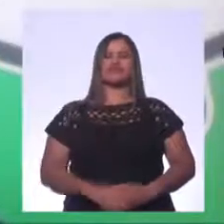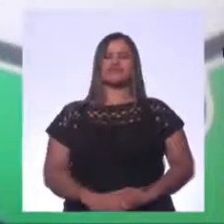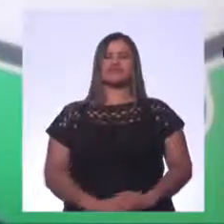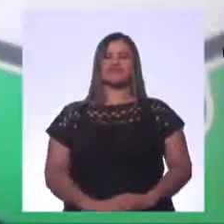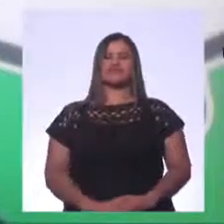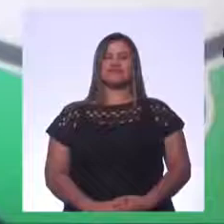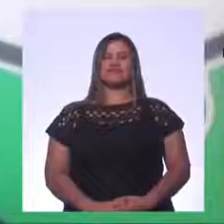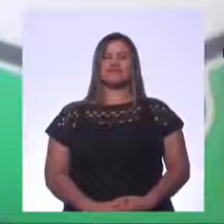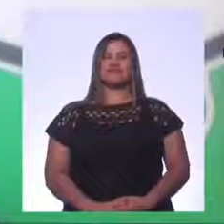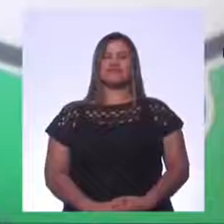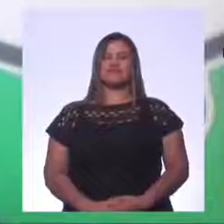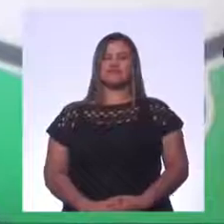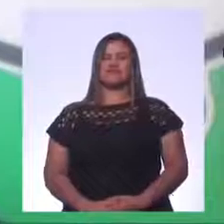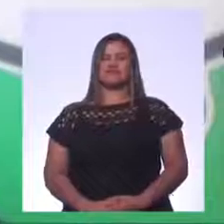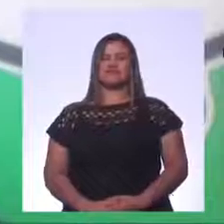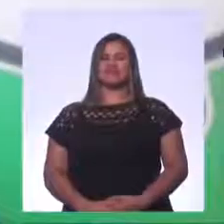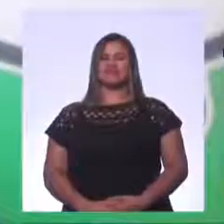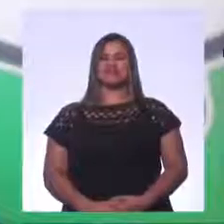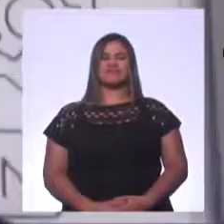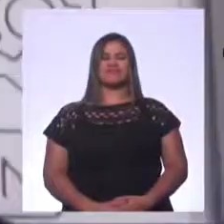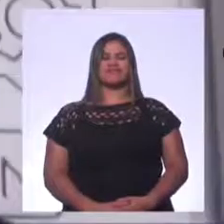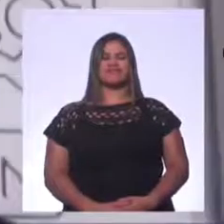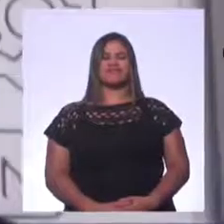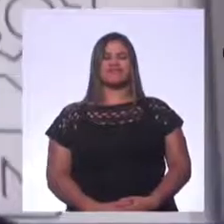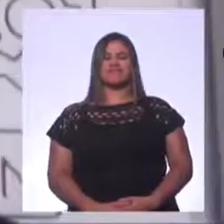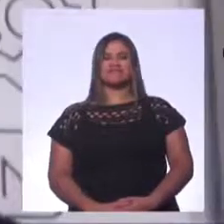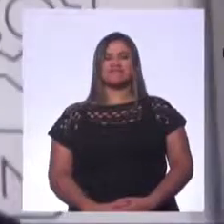ok? Professora Mari, com você.